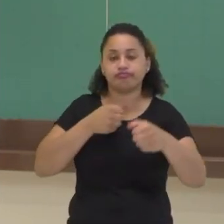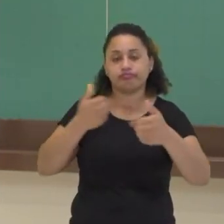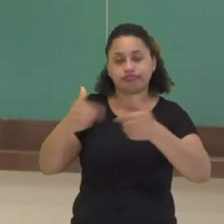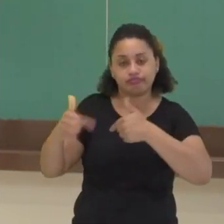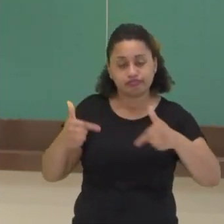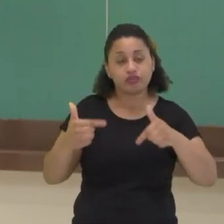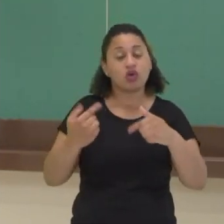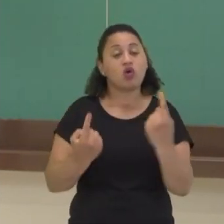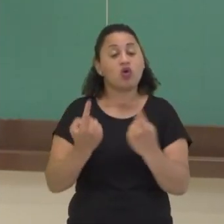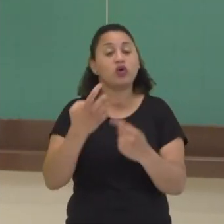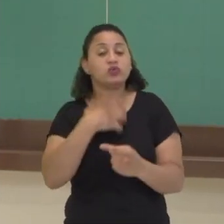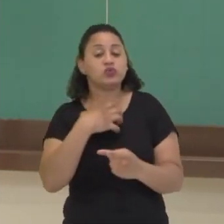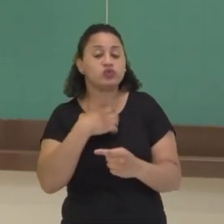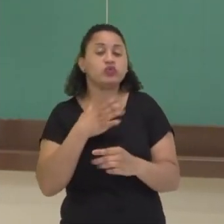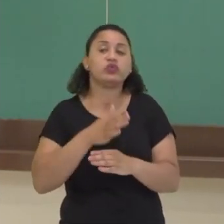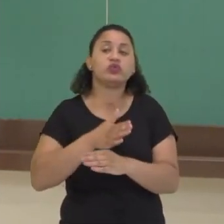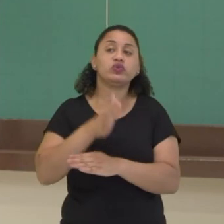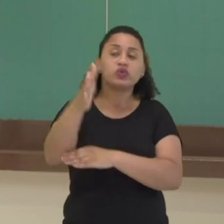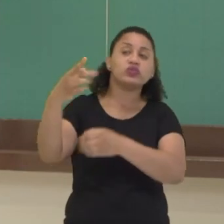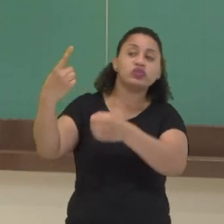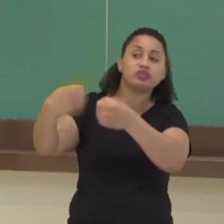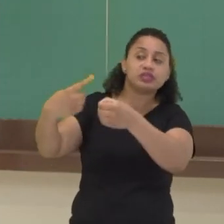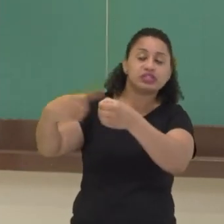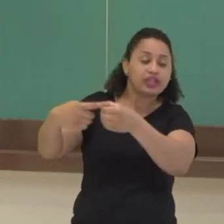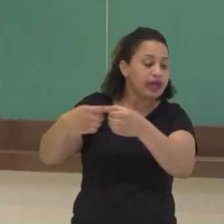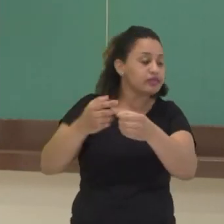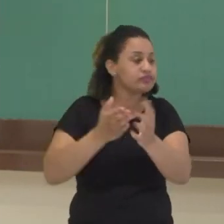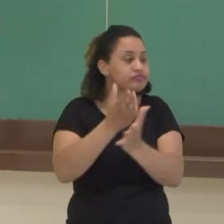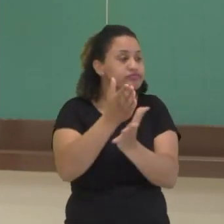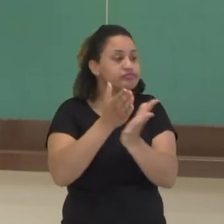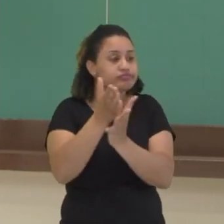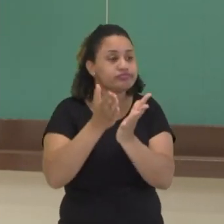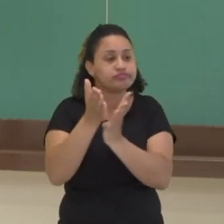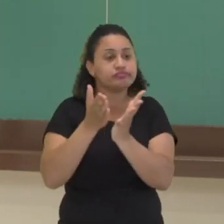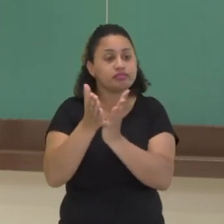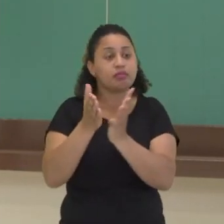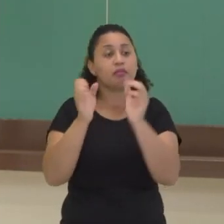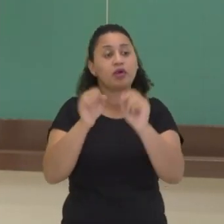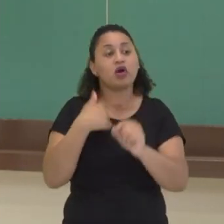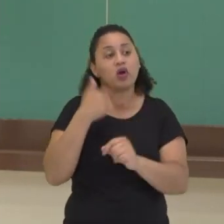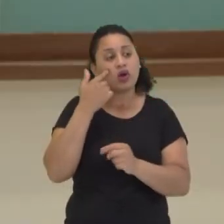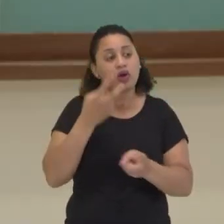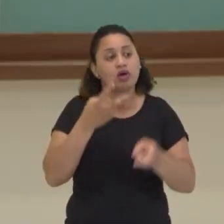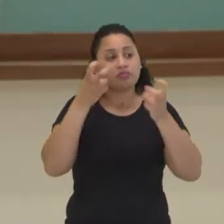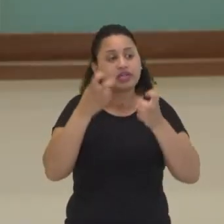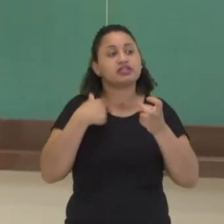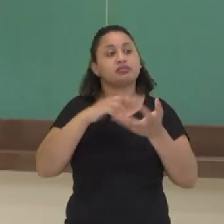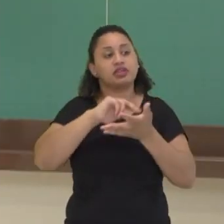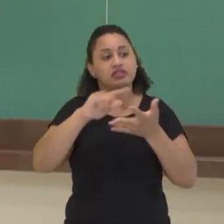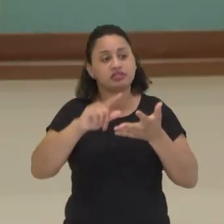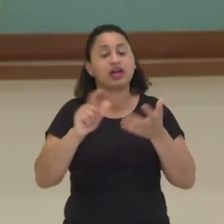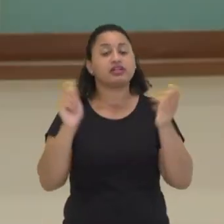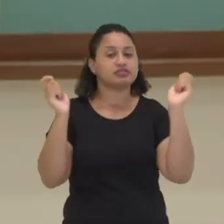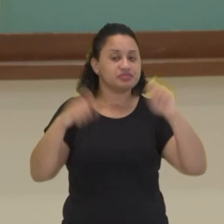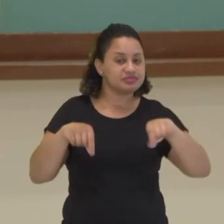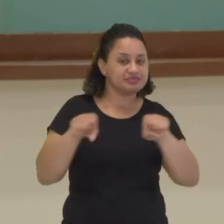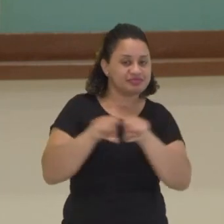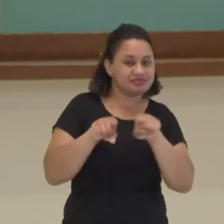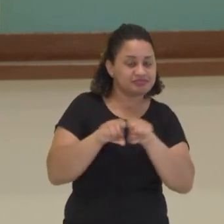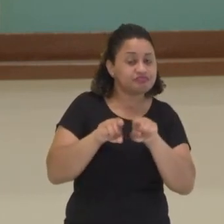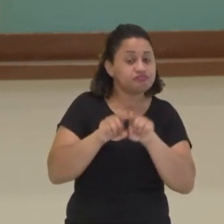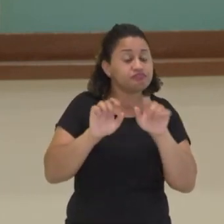mesmo resultado. Então, em diversas situações, a gente pode utilizar aí no nosso dia a dia. Como em